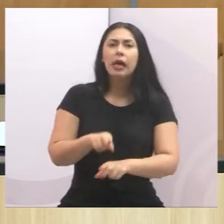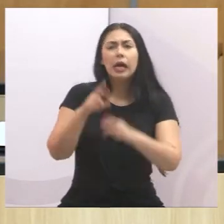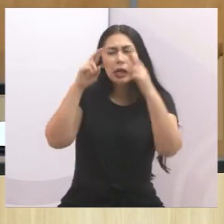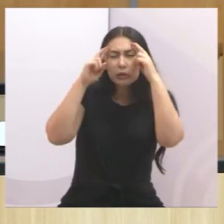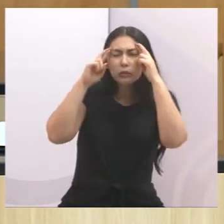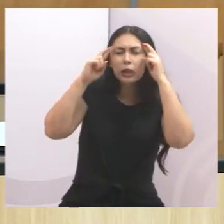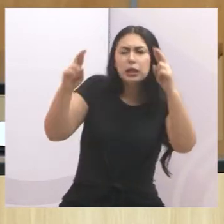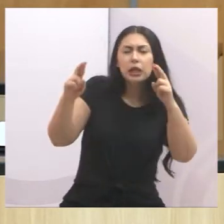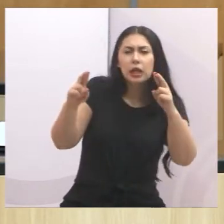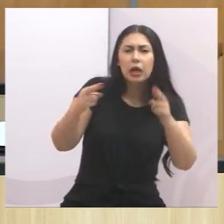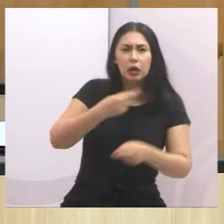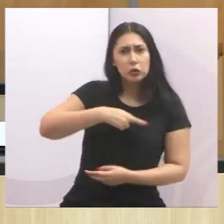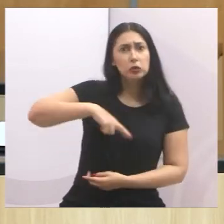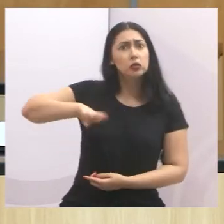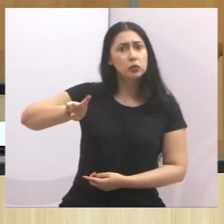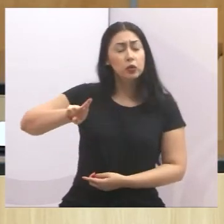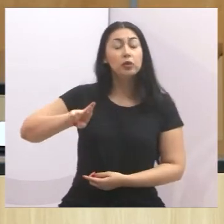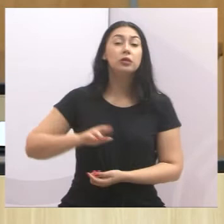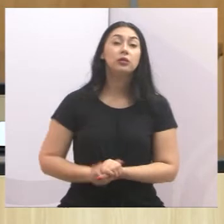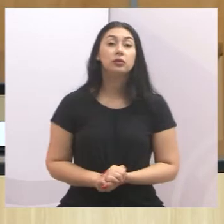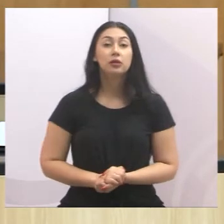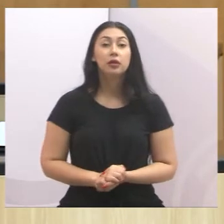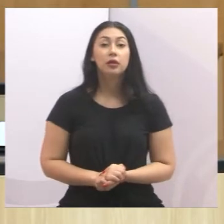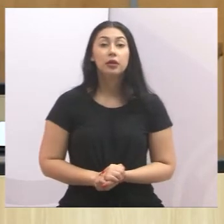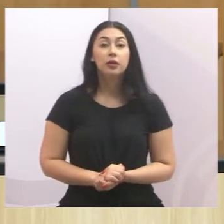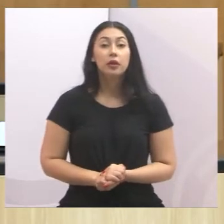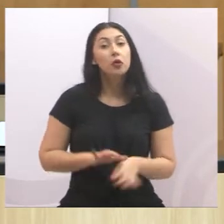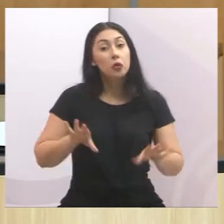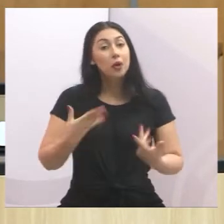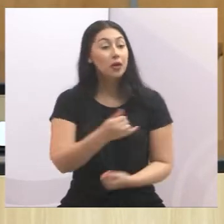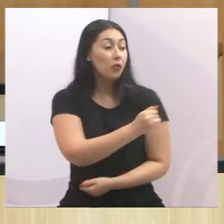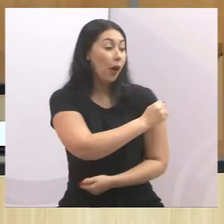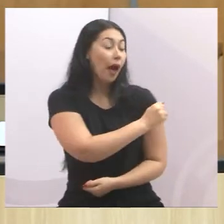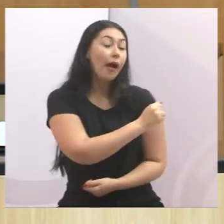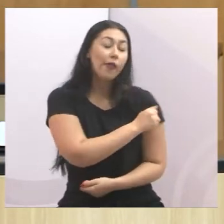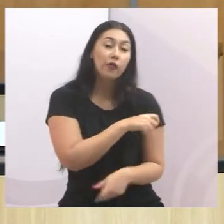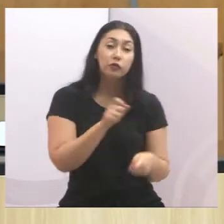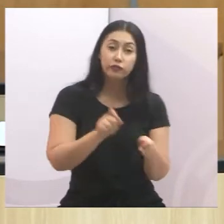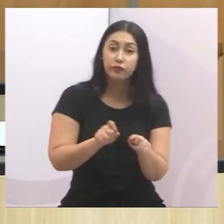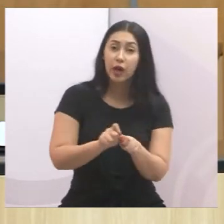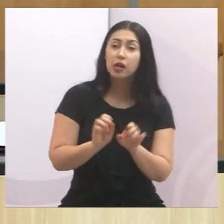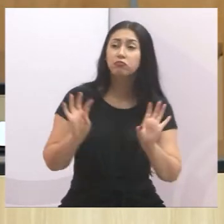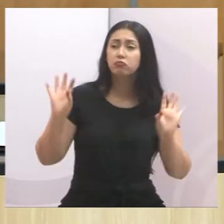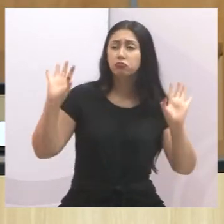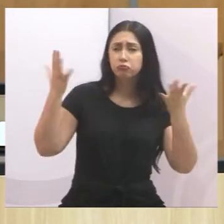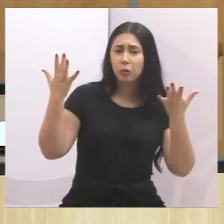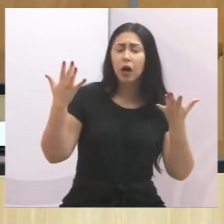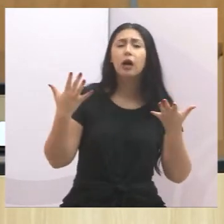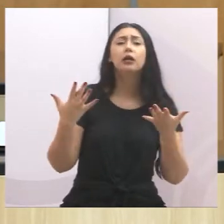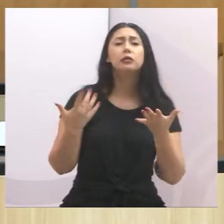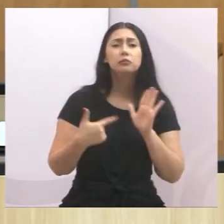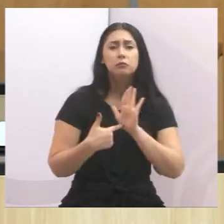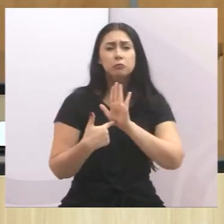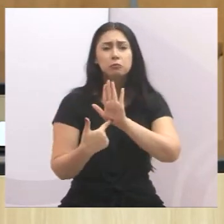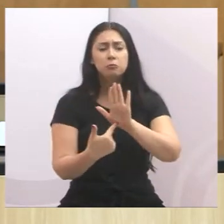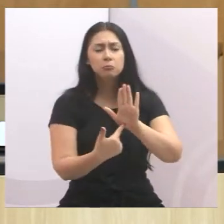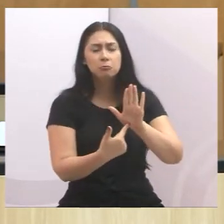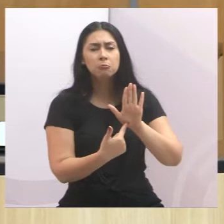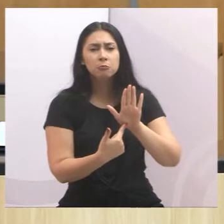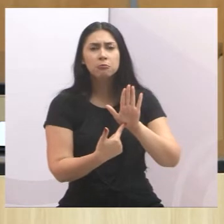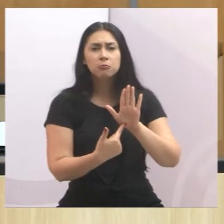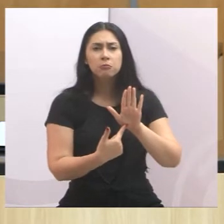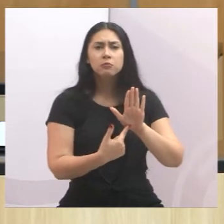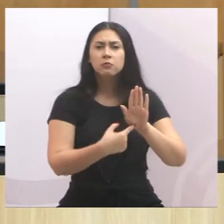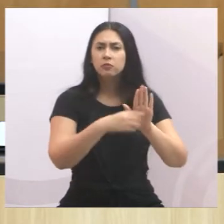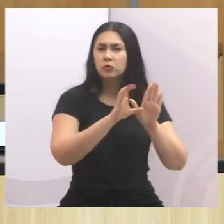afro-brasileiras, quanto mais se realizado por jovens estudantes, orientados por seus professores de várias disciplinas, com riqueza de conteúdo e